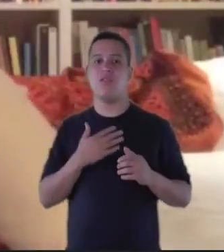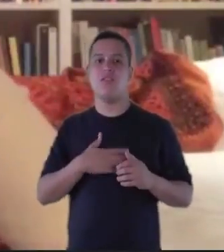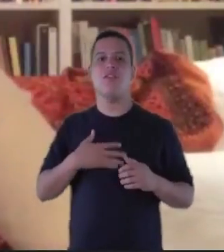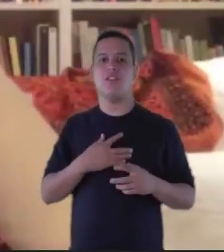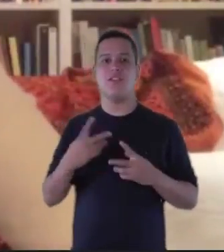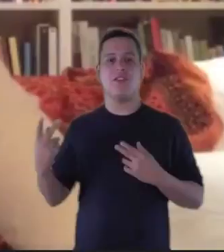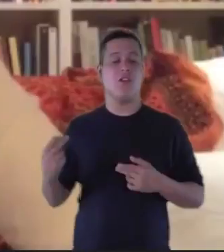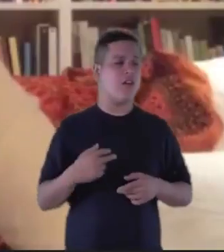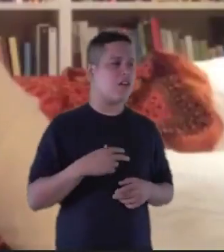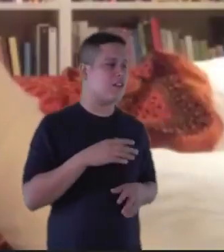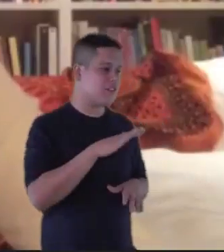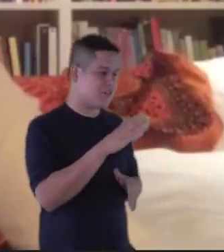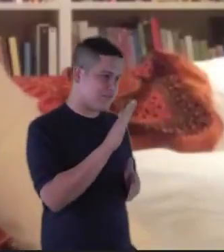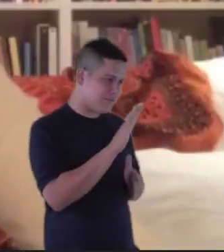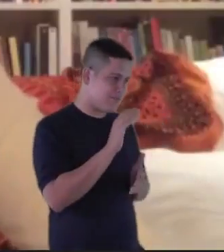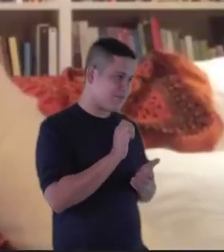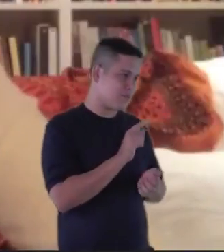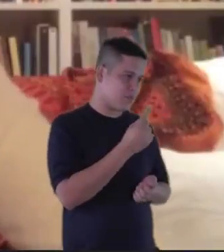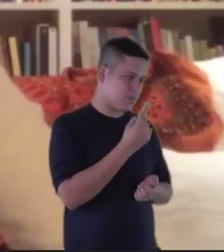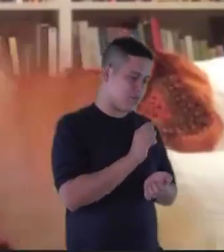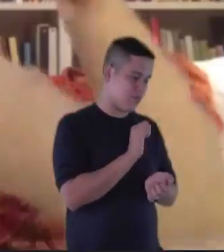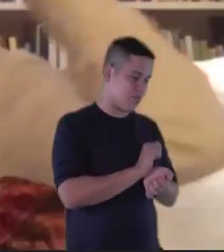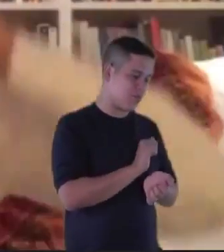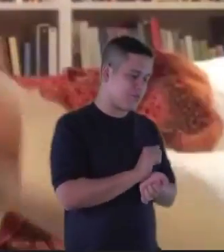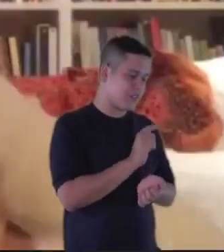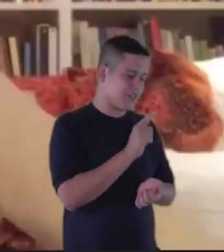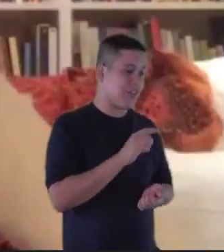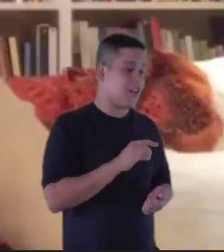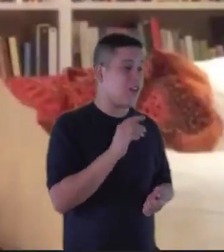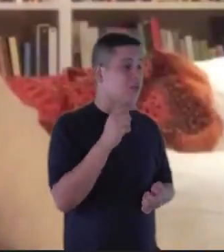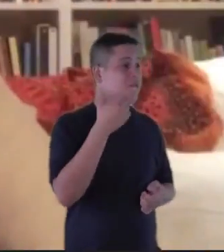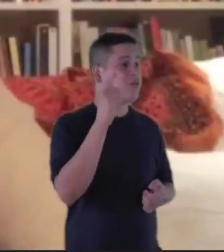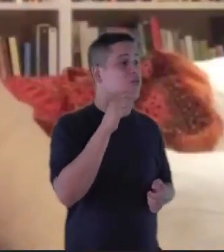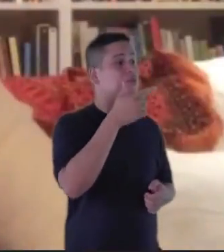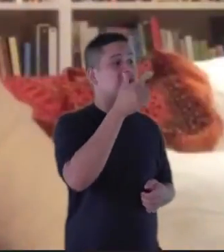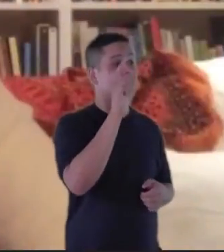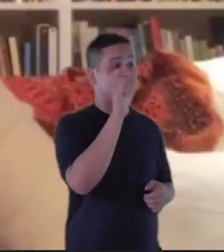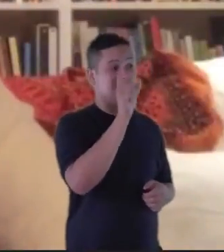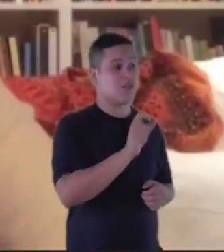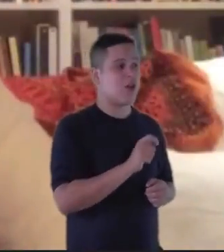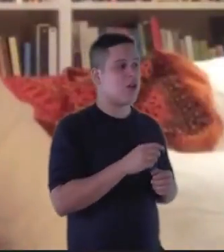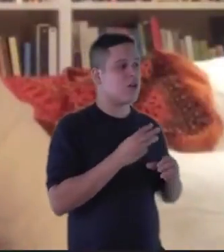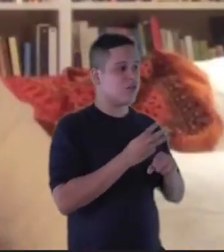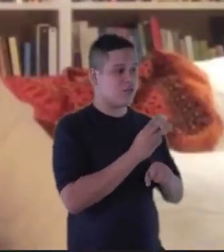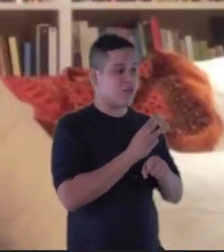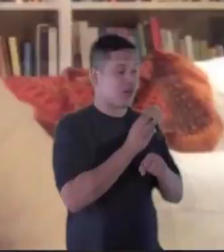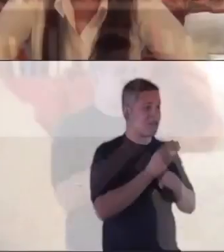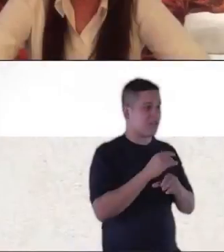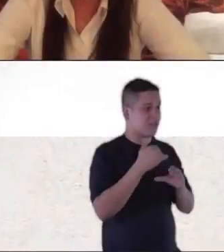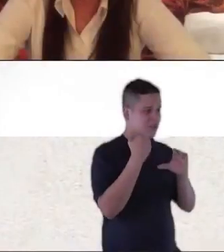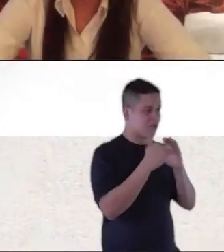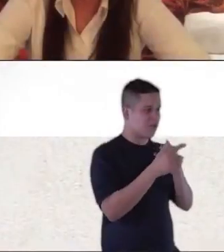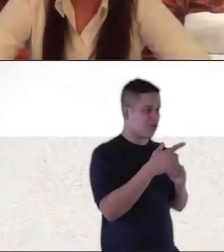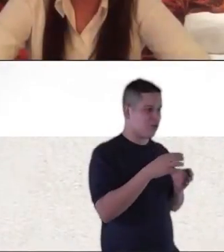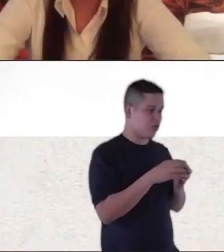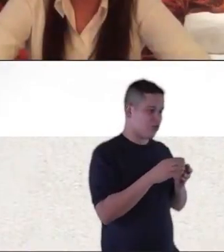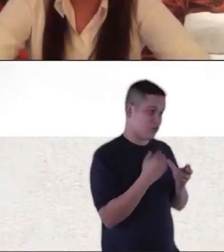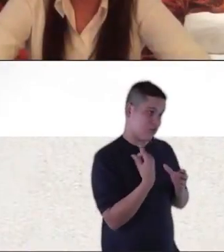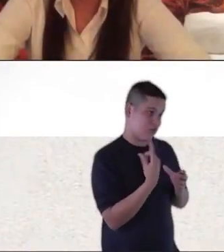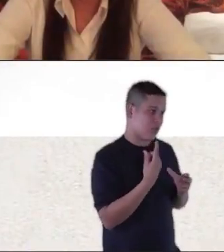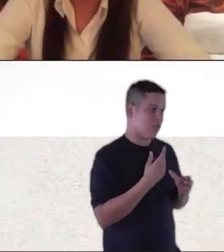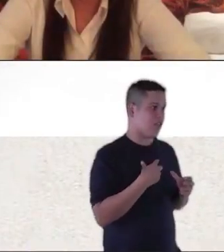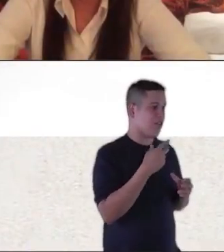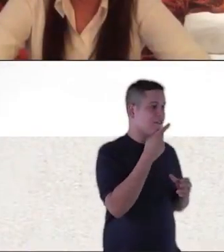que a Nélida mandou no nosso grupo todo dia dizendo que a pessoa que gosta de ler é